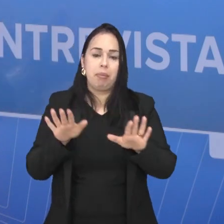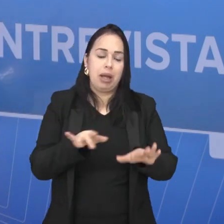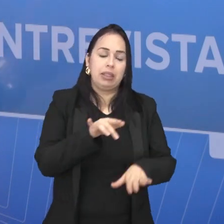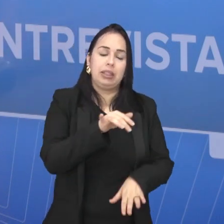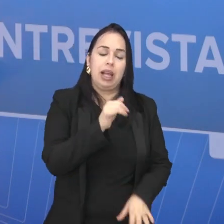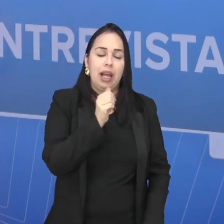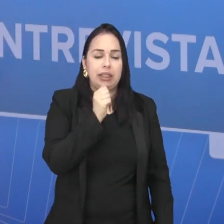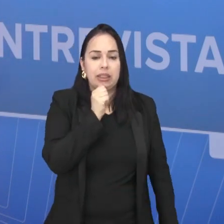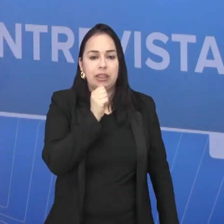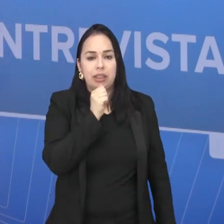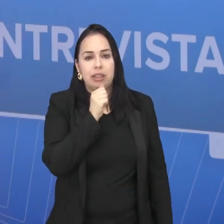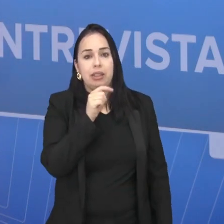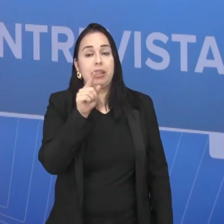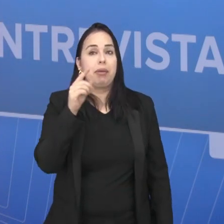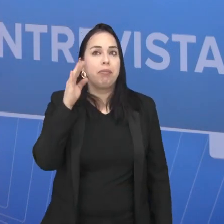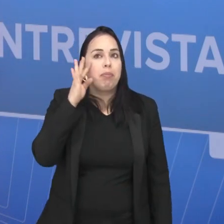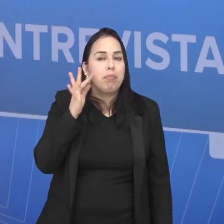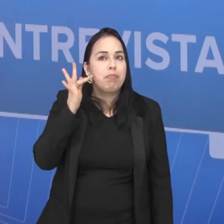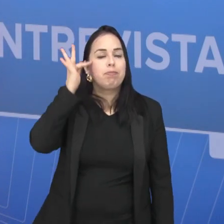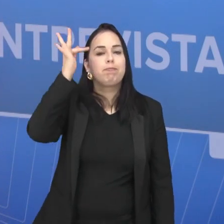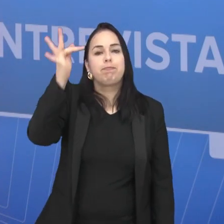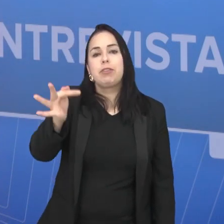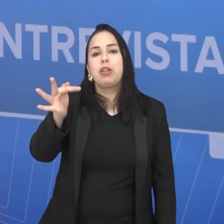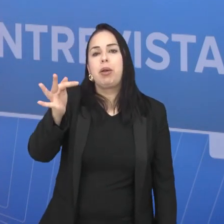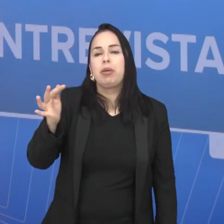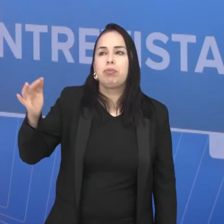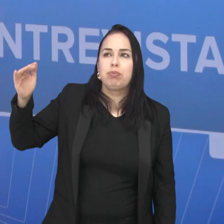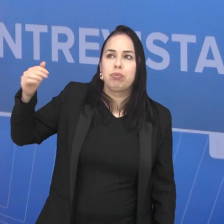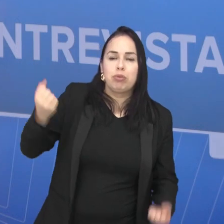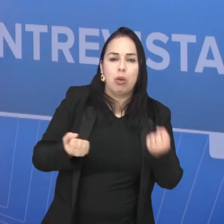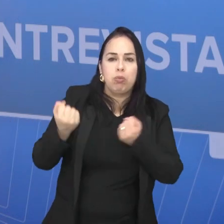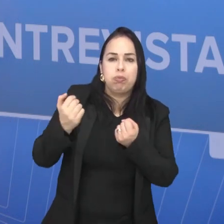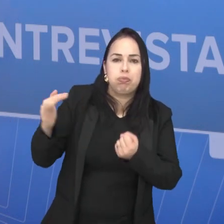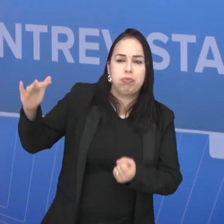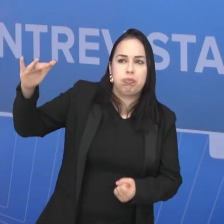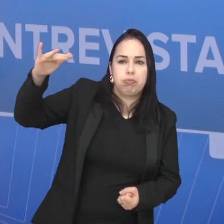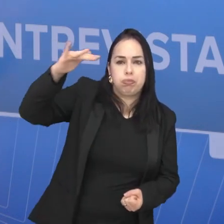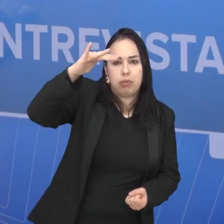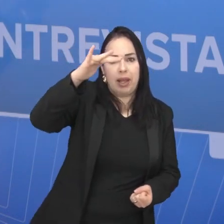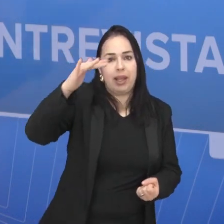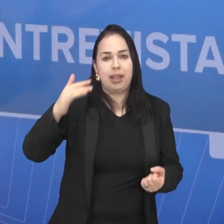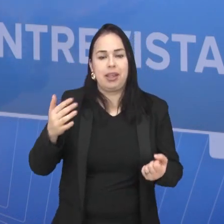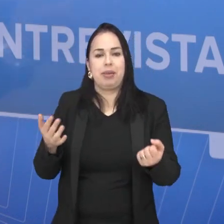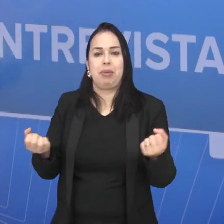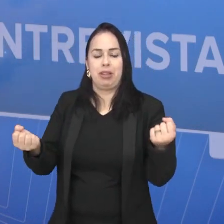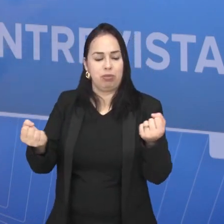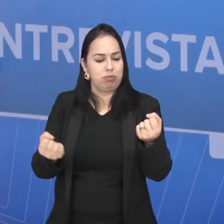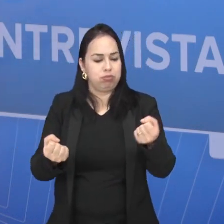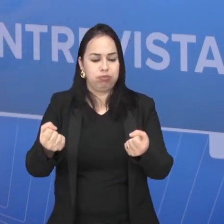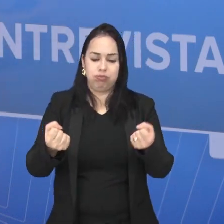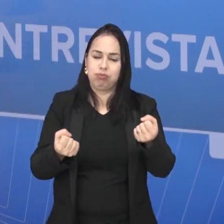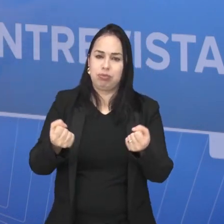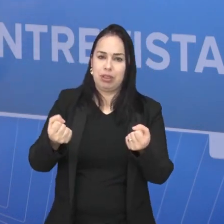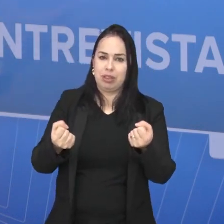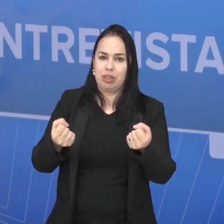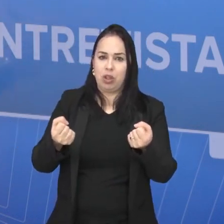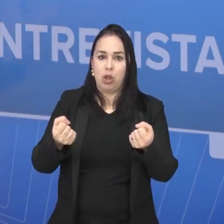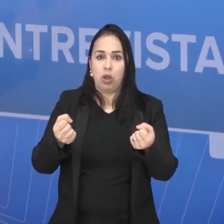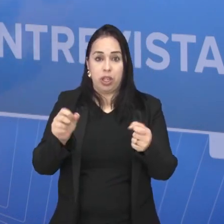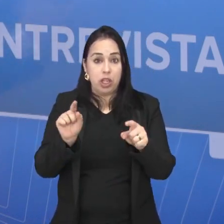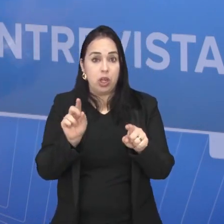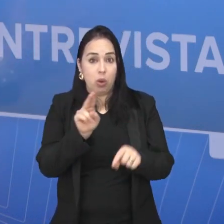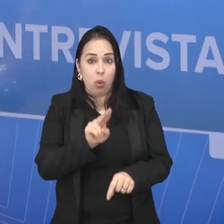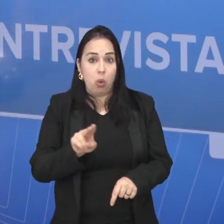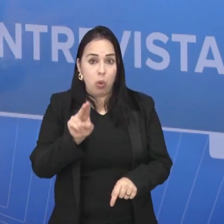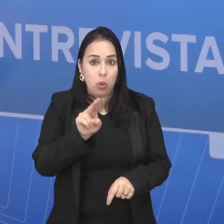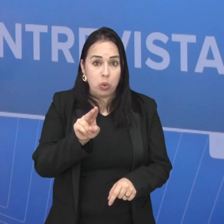Mais ainda pensando no carro voador, né? Imagina entre um comando, imagina um carro voador que trabalhe como um drone, ou